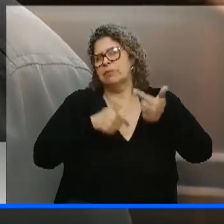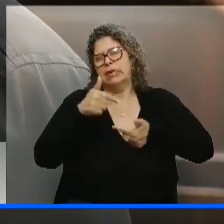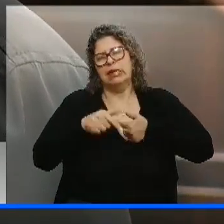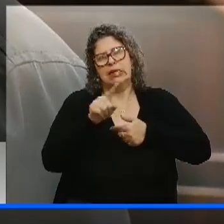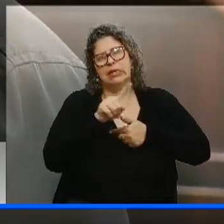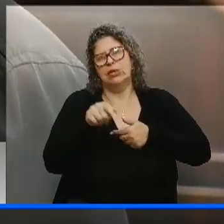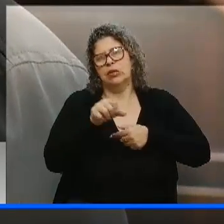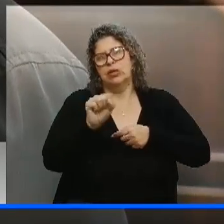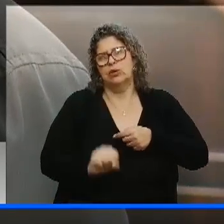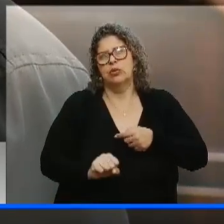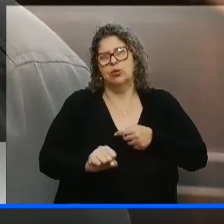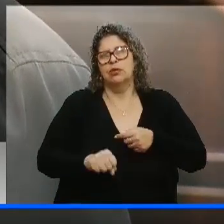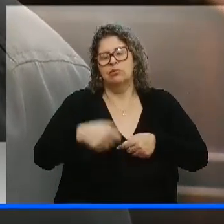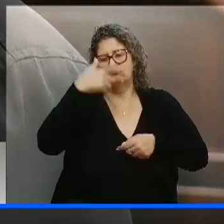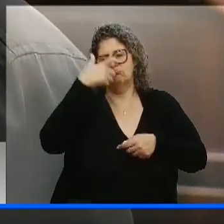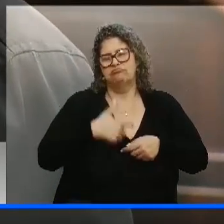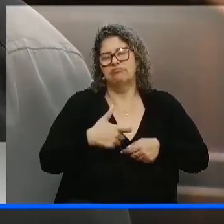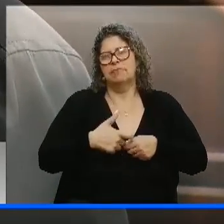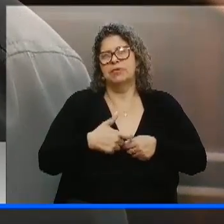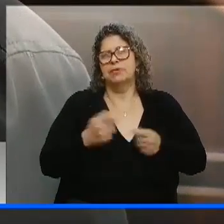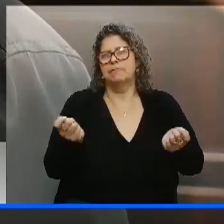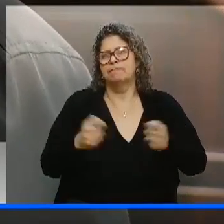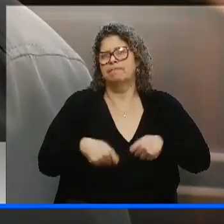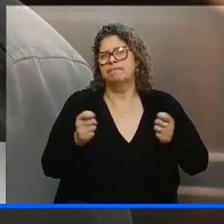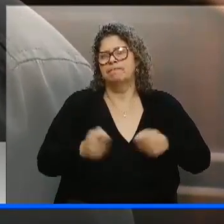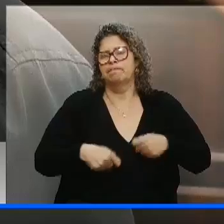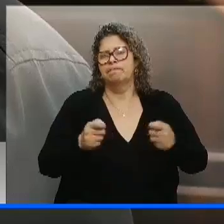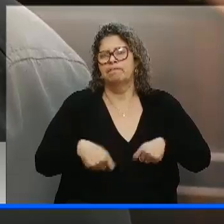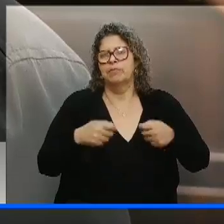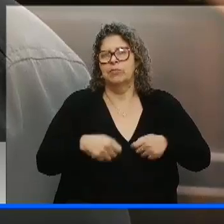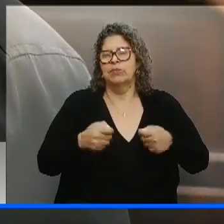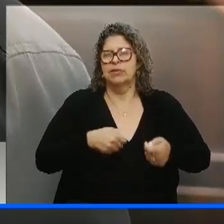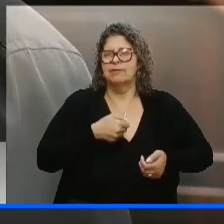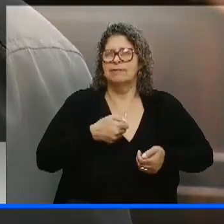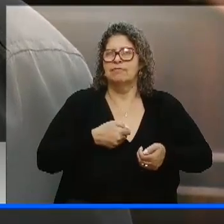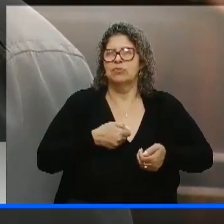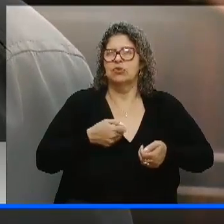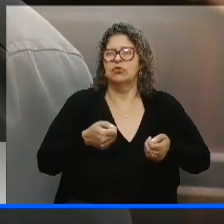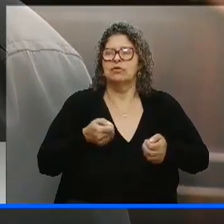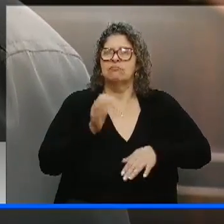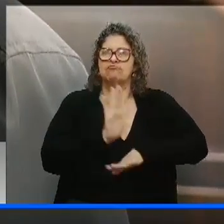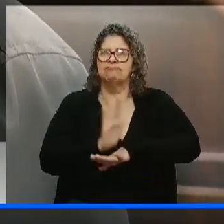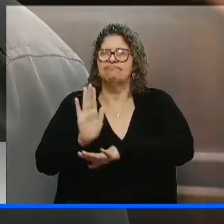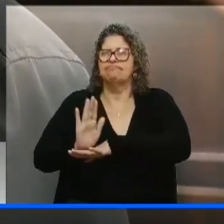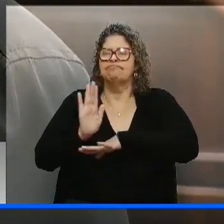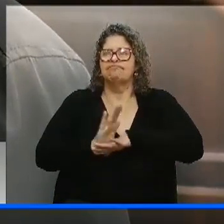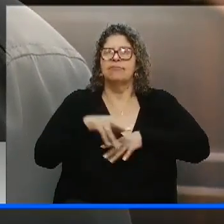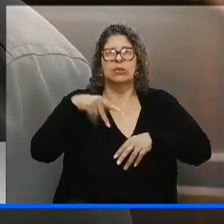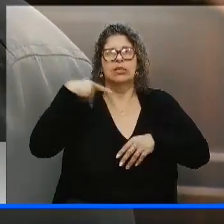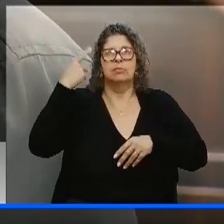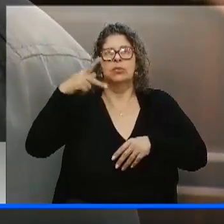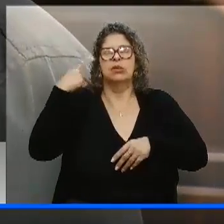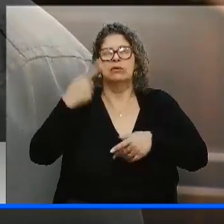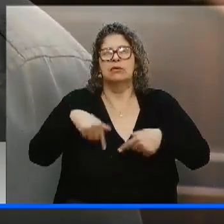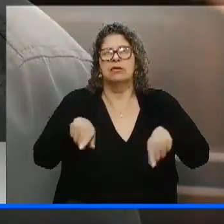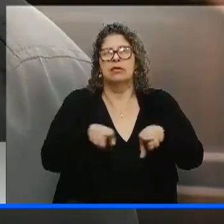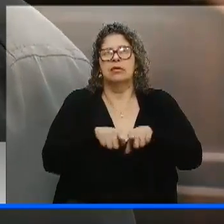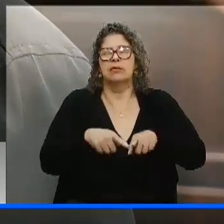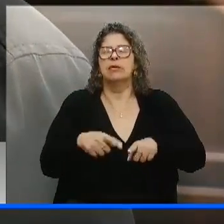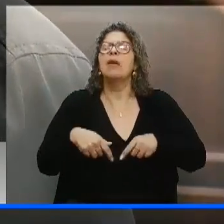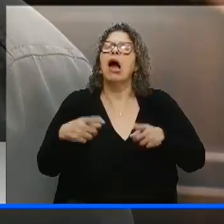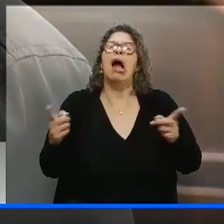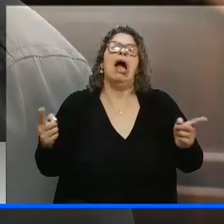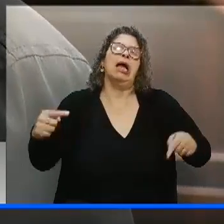credenciar também como alguém que é capaz de contribuir pode contribuir para a região e na política e temos desafios